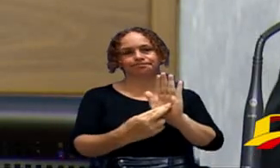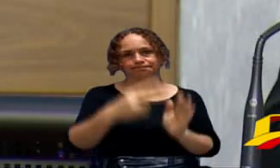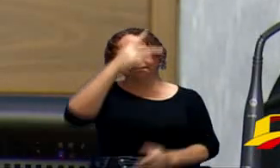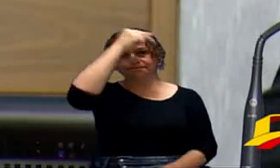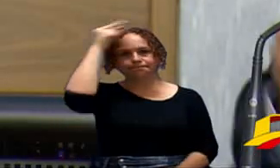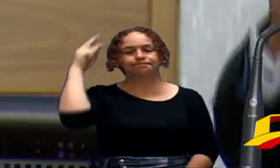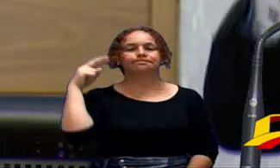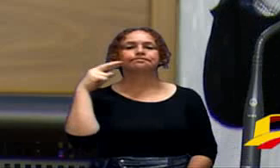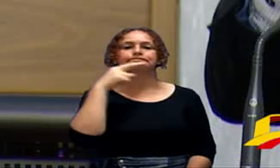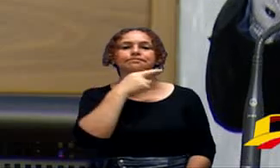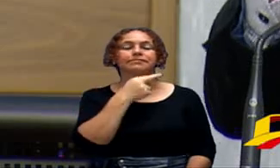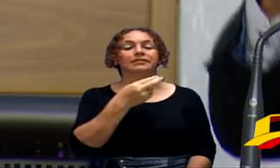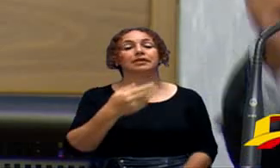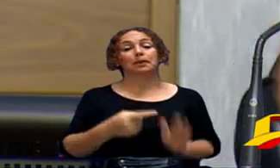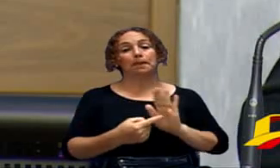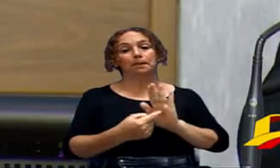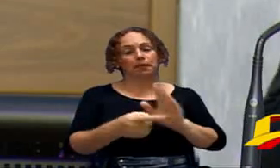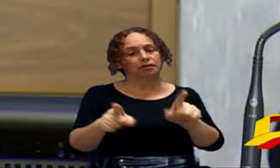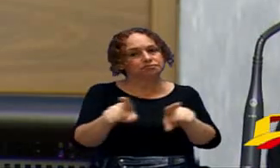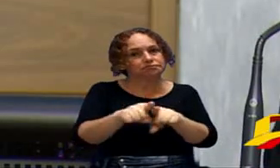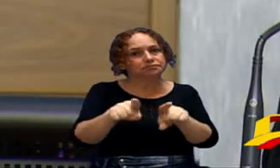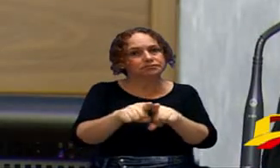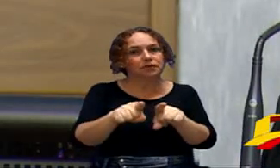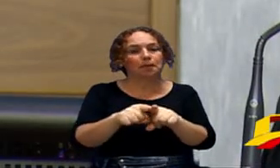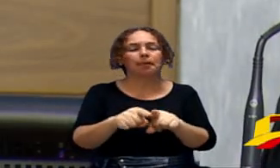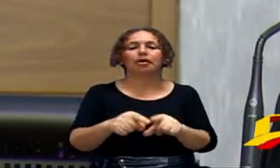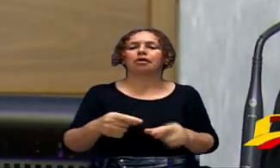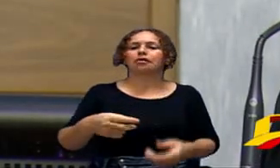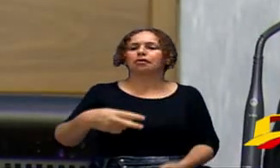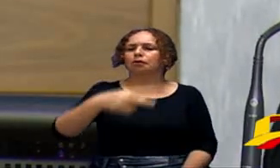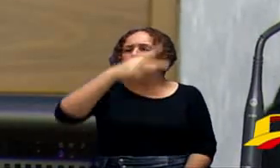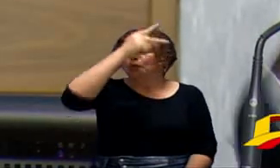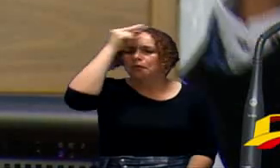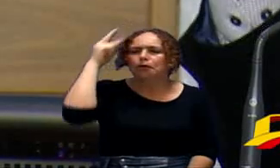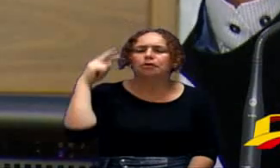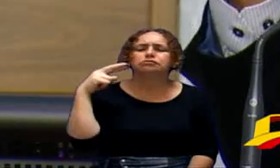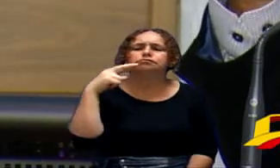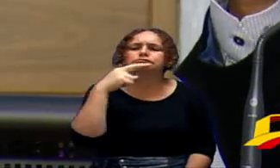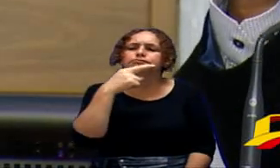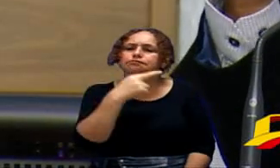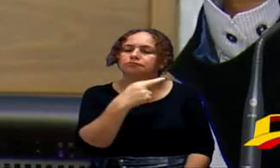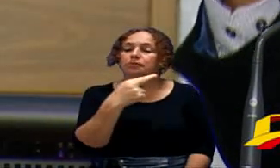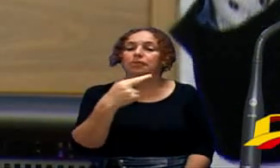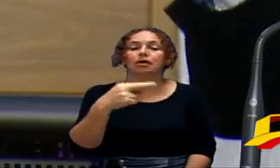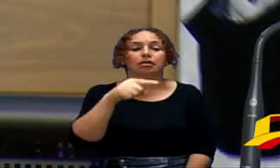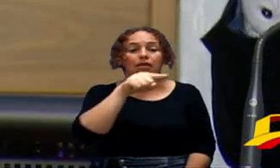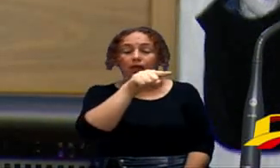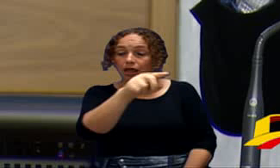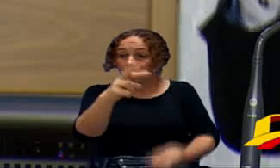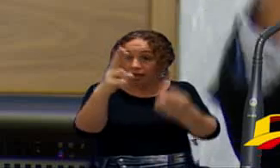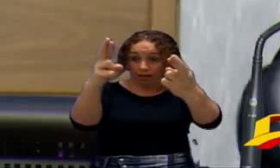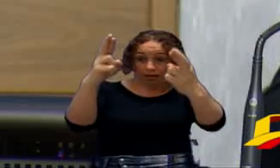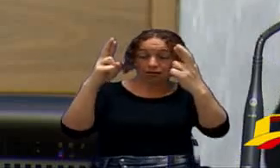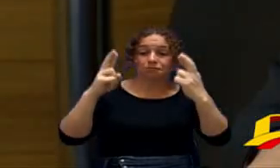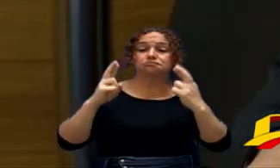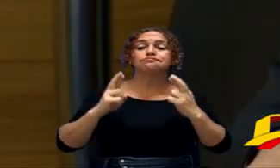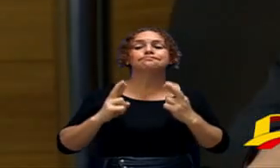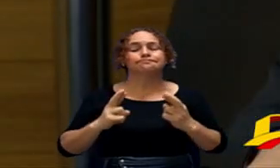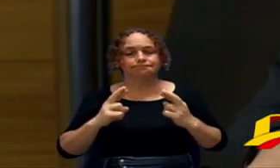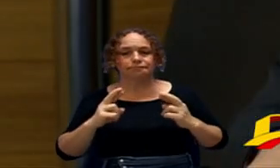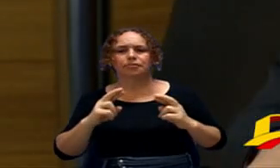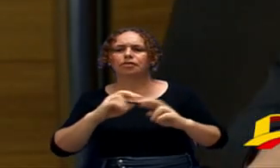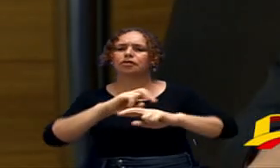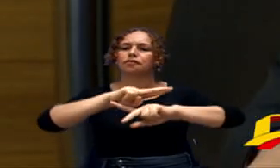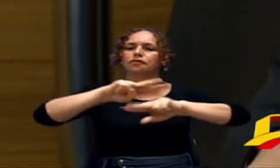isso demonstra também, o prefeito Manga, leve nosso abraço a ele, o respeito pelas